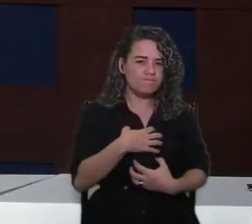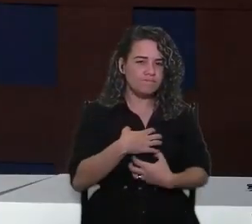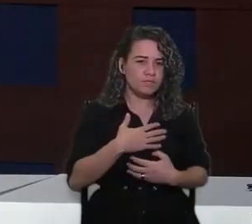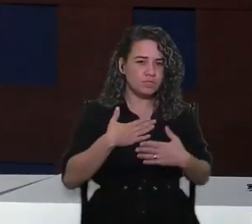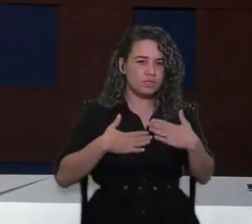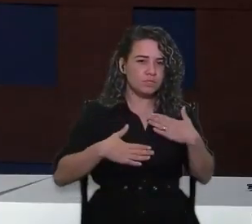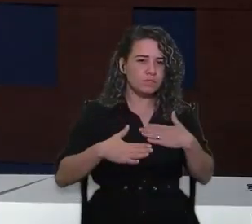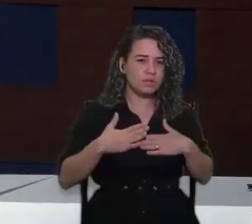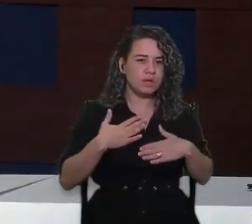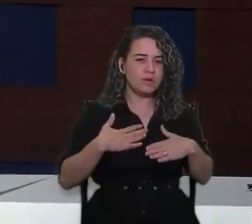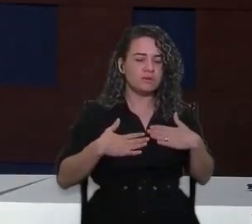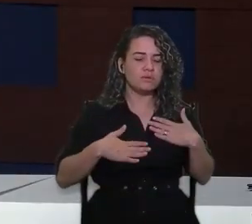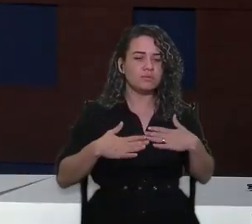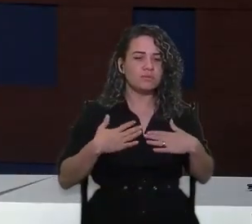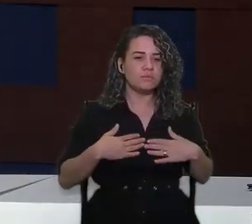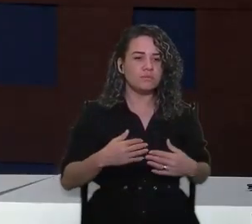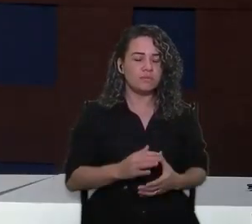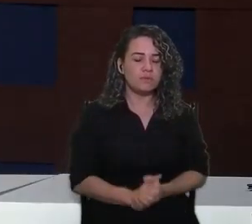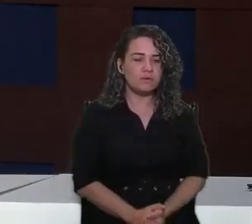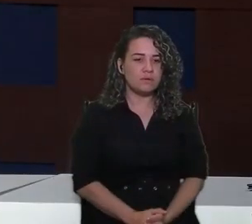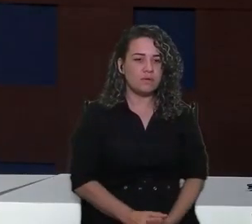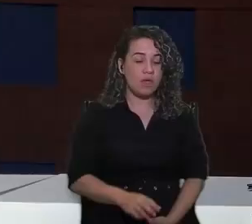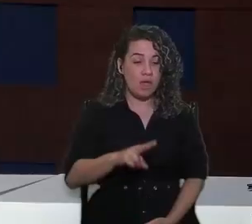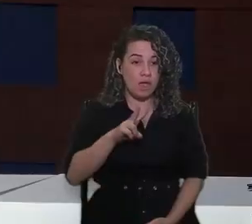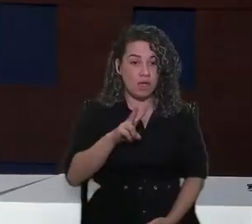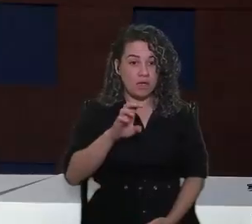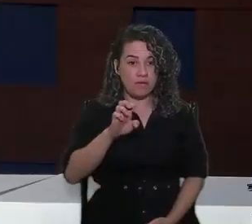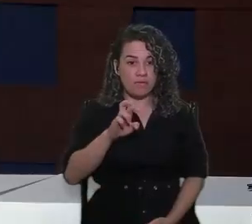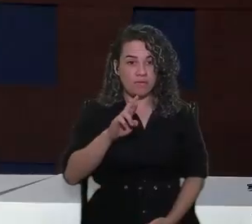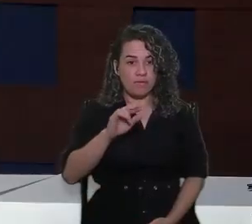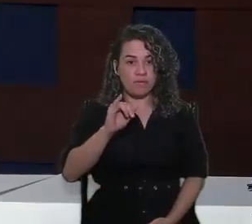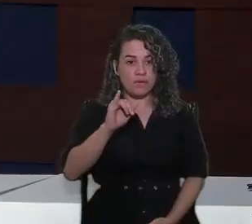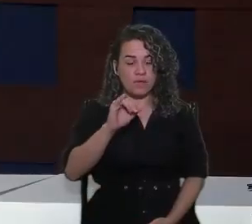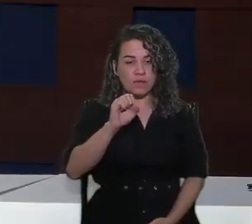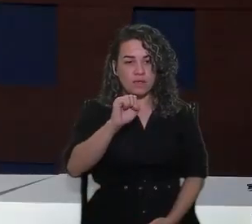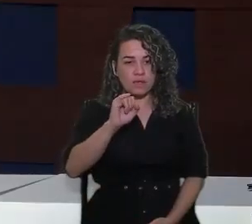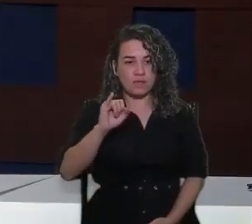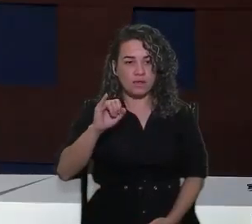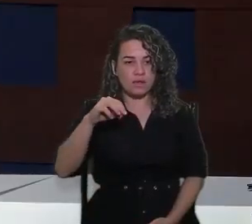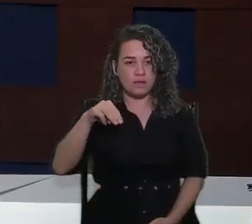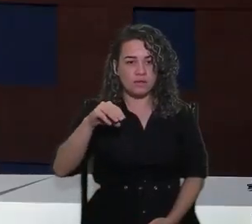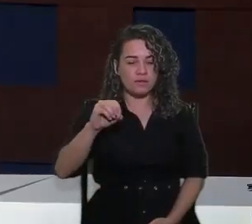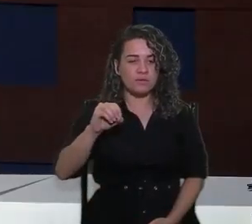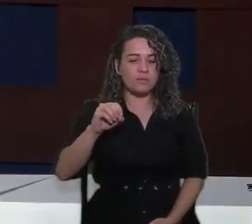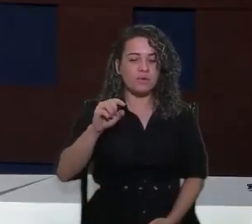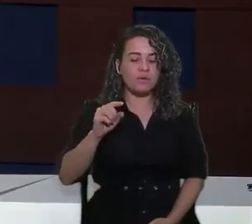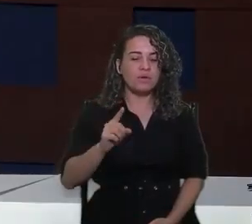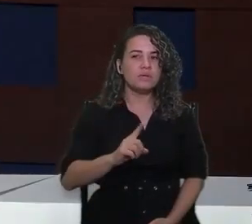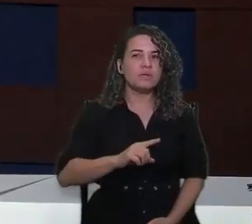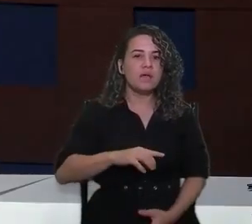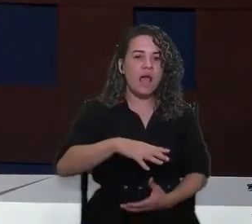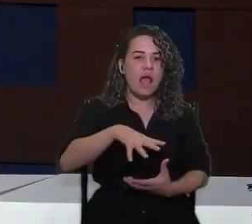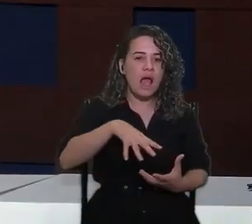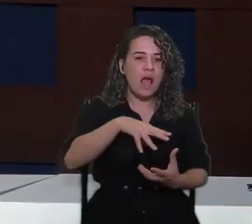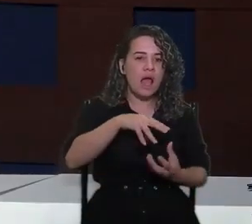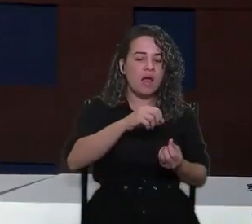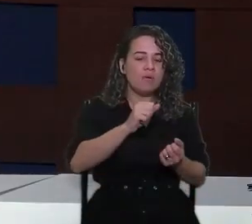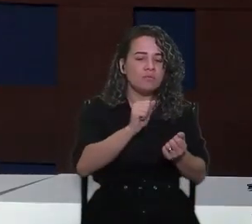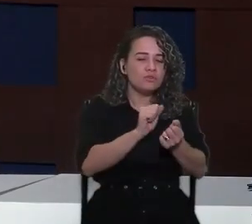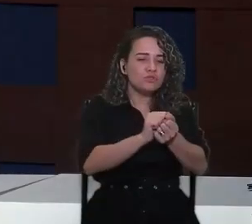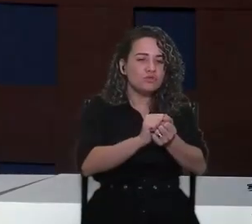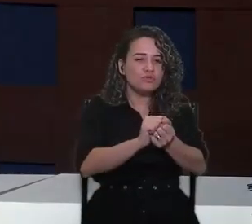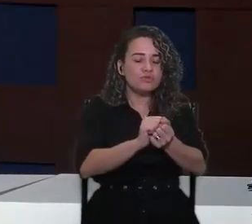O Veríssimo a alma dele está em Tibicuera, junto com o